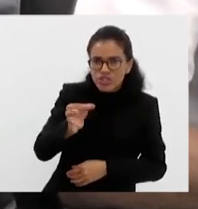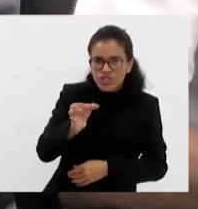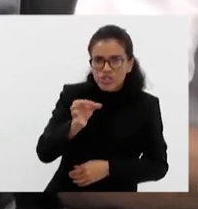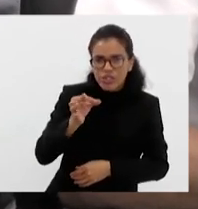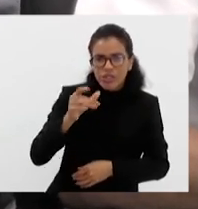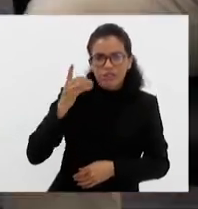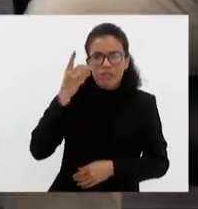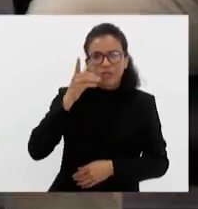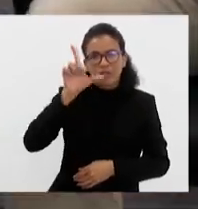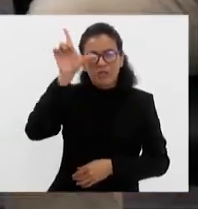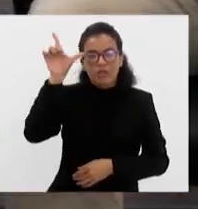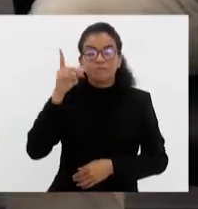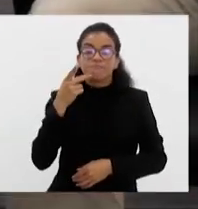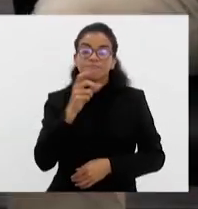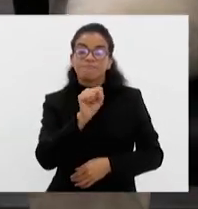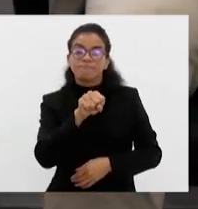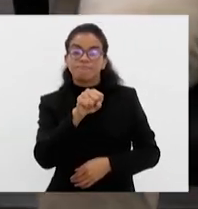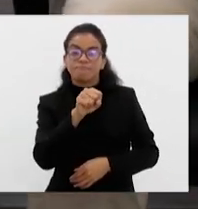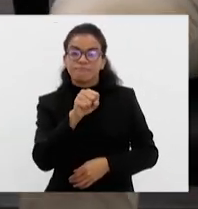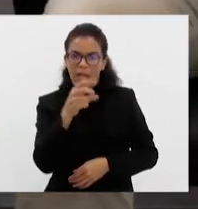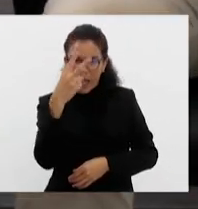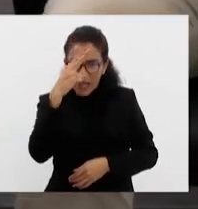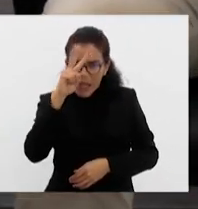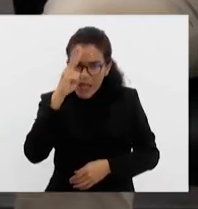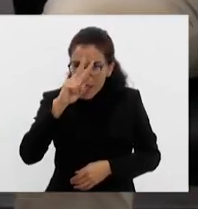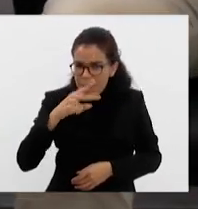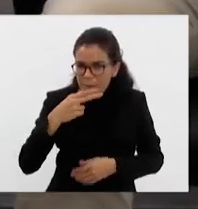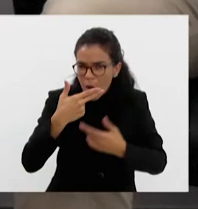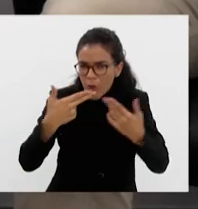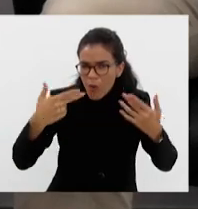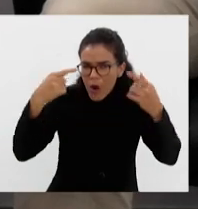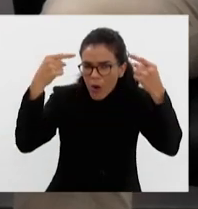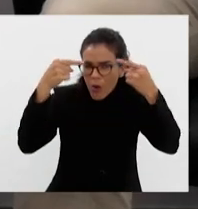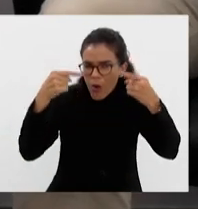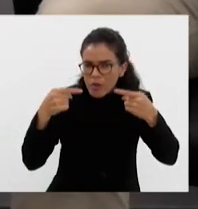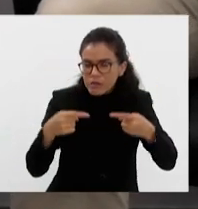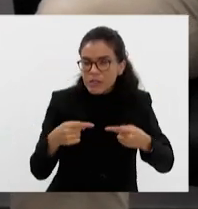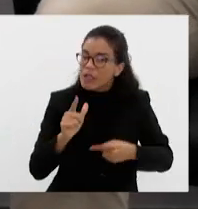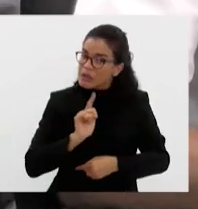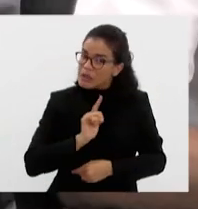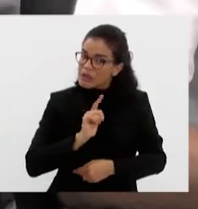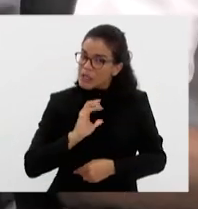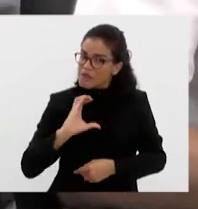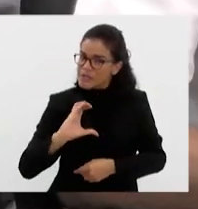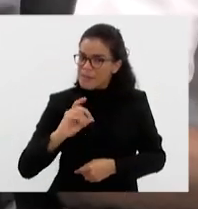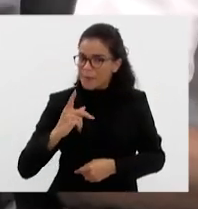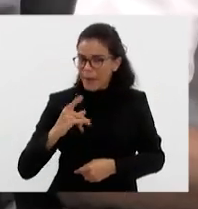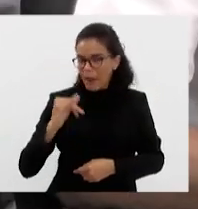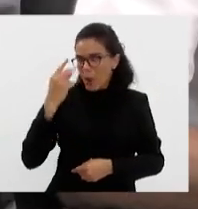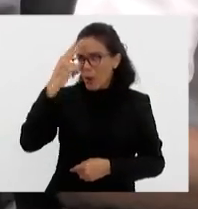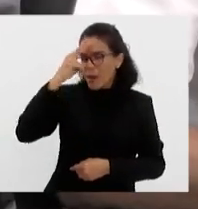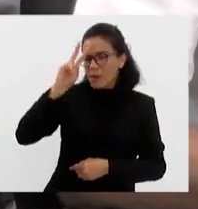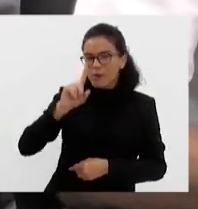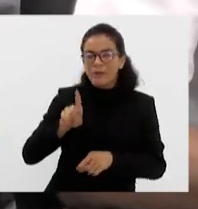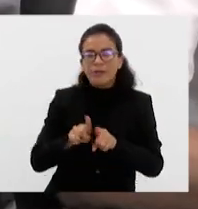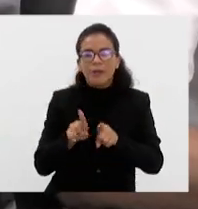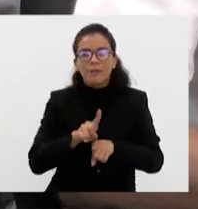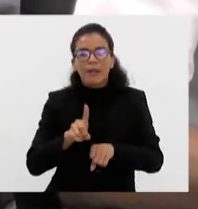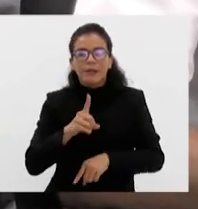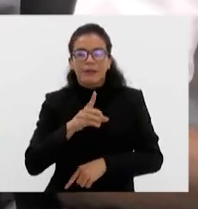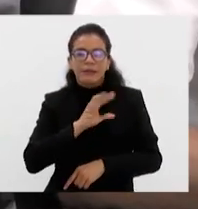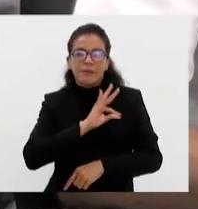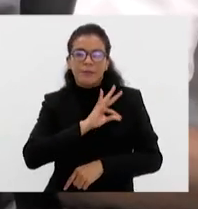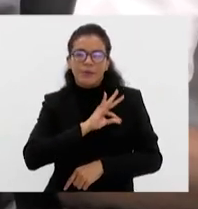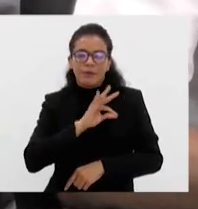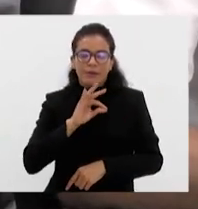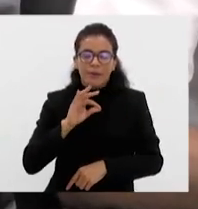Luiz Paulo? Vossa Excelência lembra de alguma coisa sobre isso? Não, teve a CPI, eu sei. Não, que não era teve. Marta Rocha, Vossa Excelência?